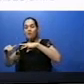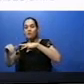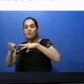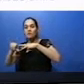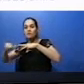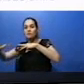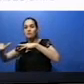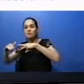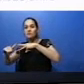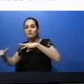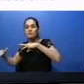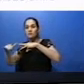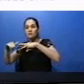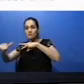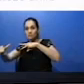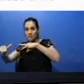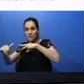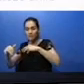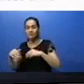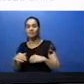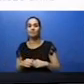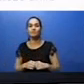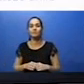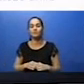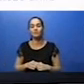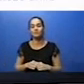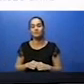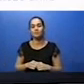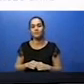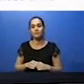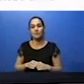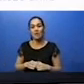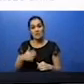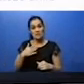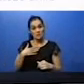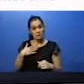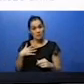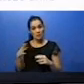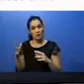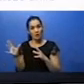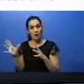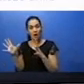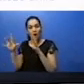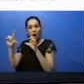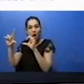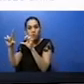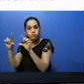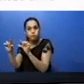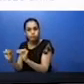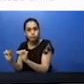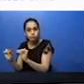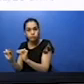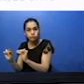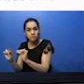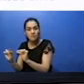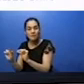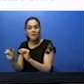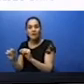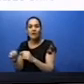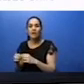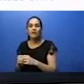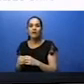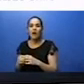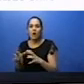menor e a velocidade da reação vai ser menor. Se eu apertar e diminuir o espaço entre elas, ou seja, se eu